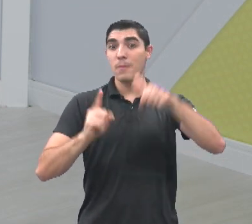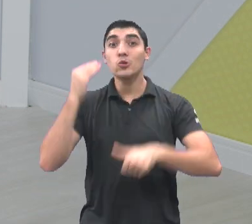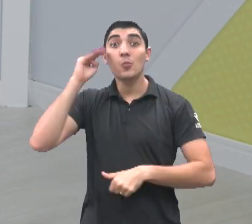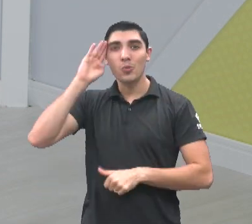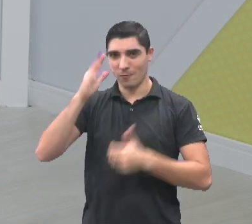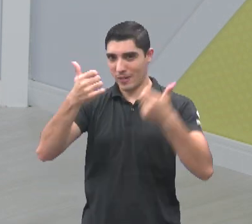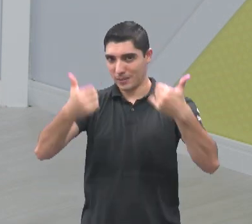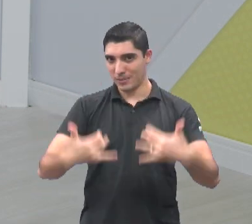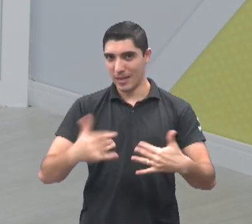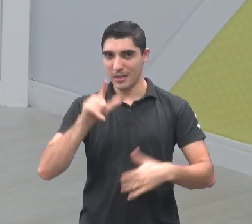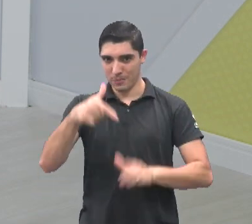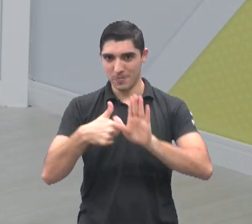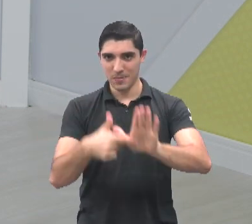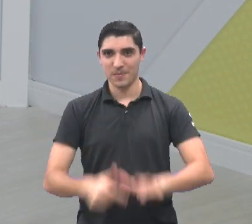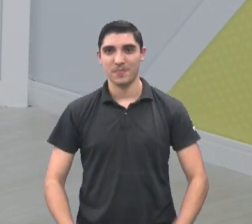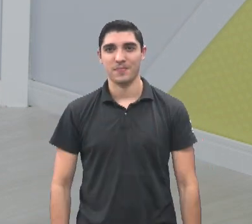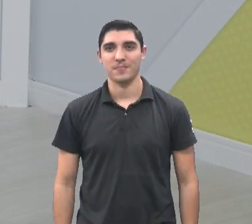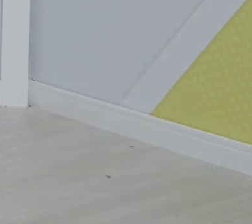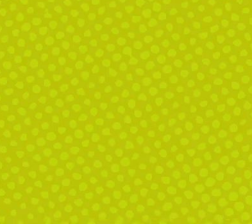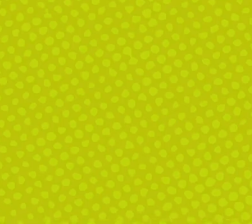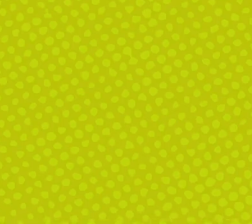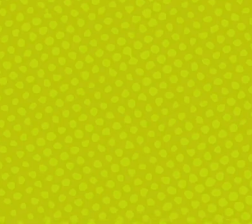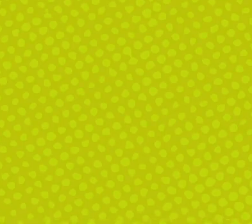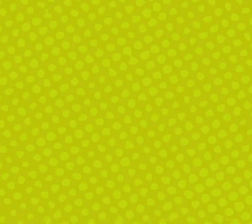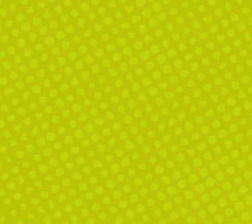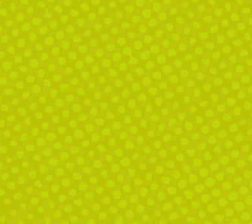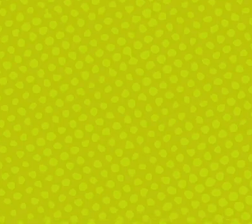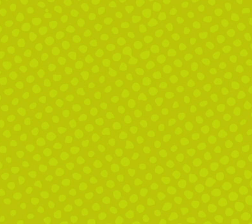daí, já voltamos.